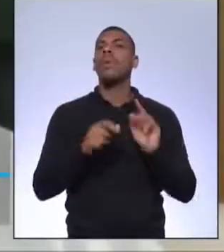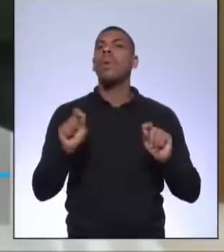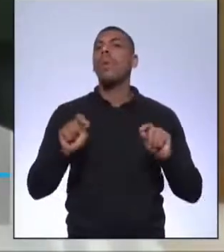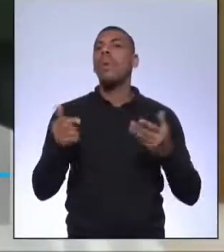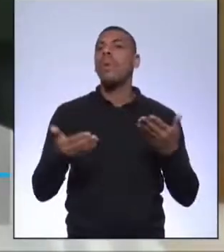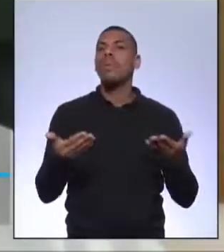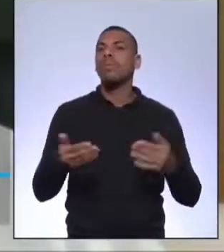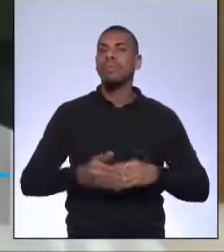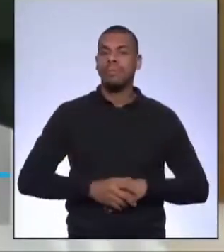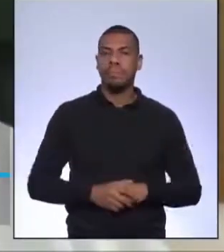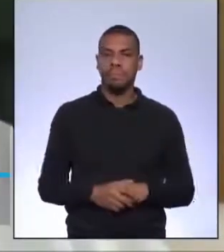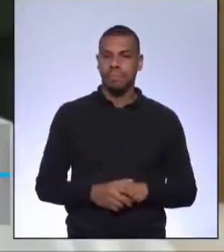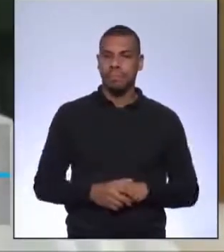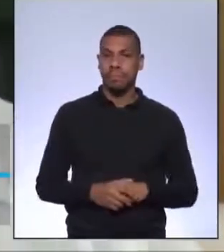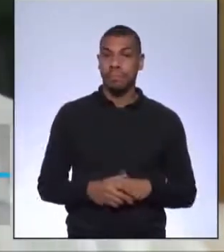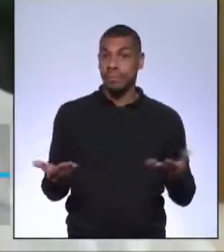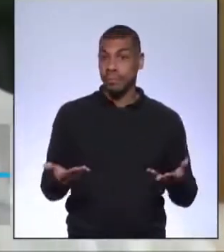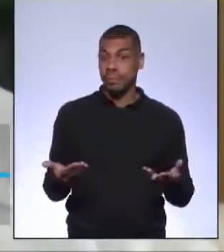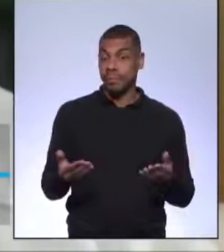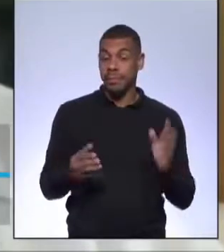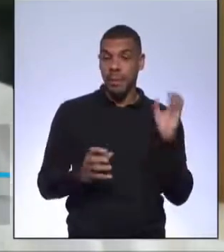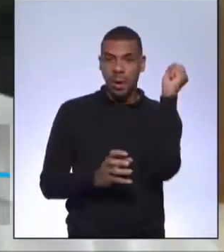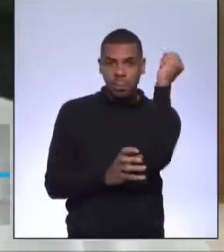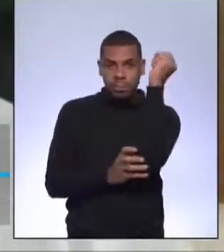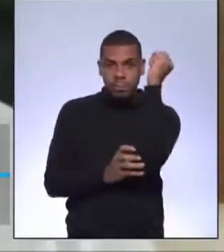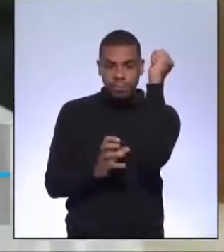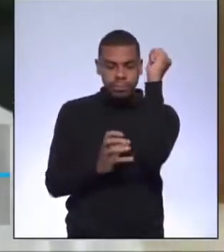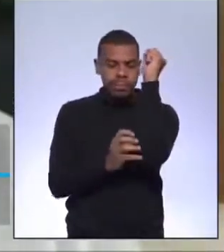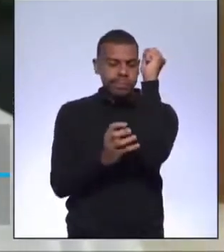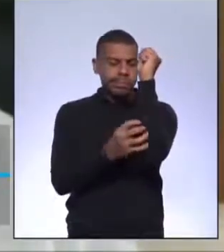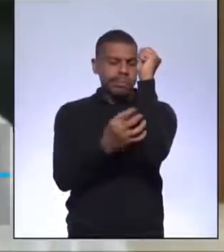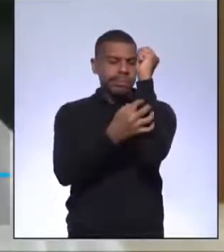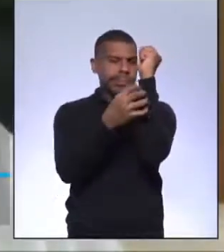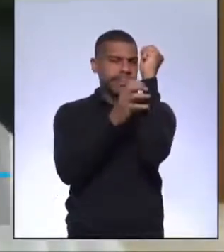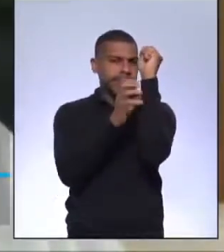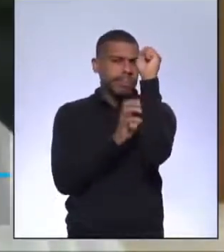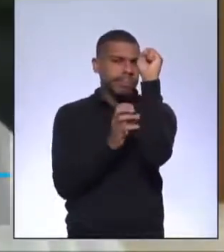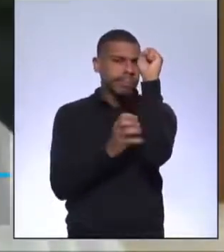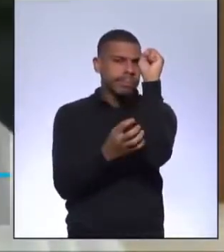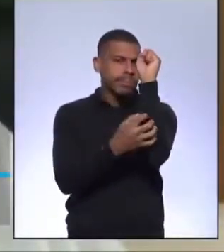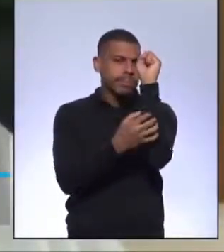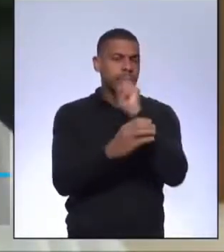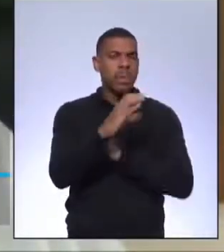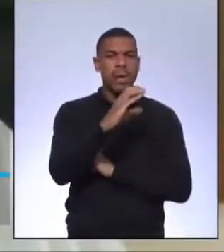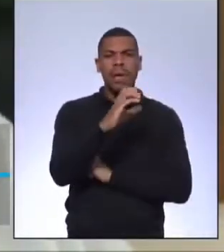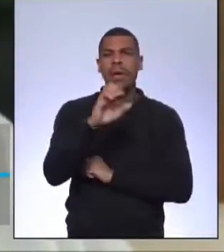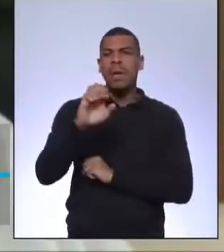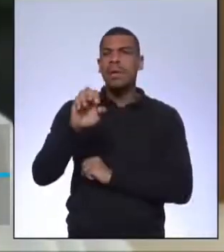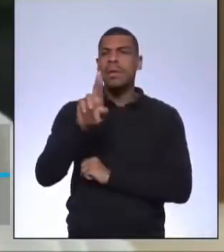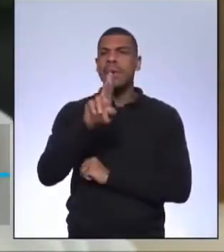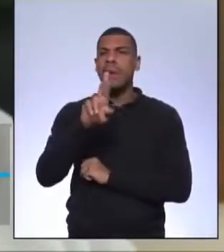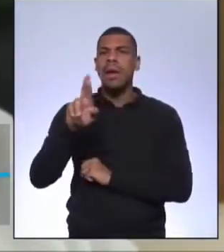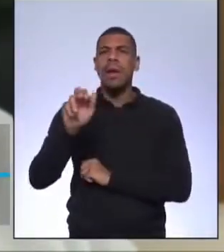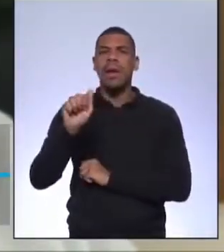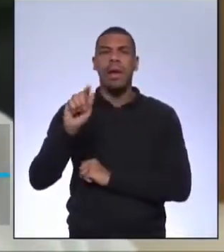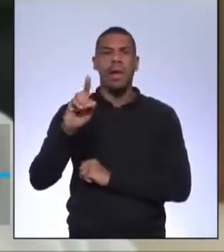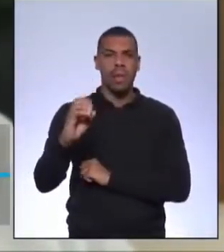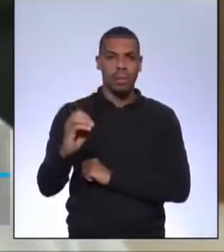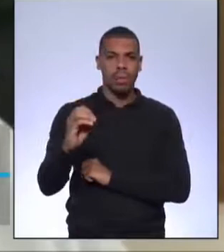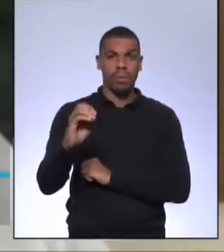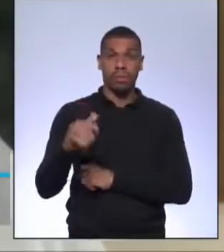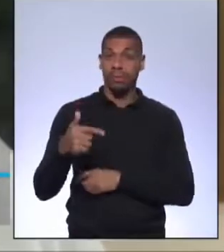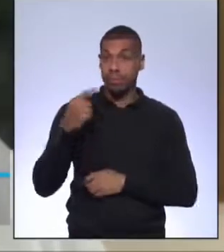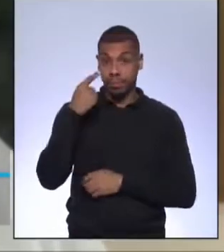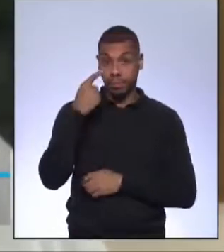olhando para o cerrado. Se a gente avançar mais um pouquinho, né? A gente vai